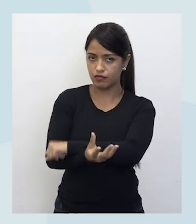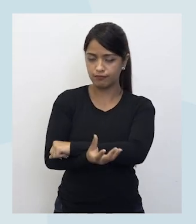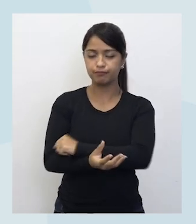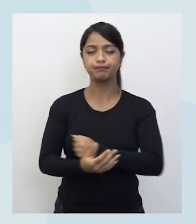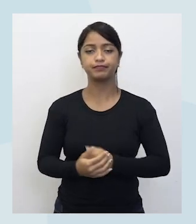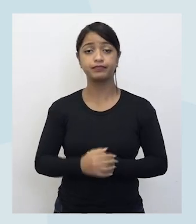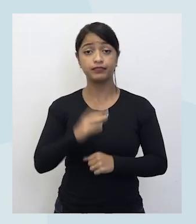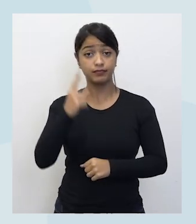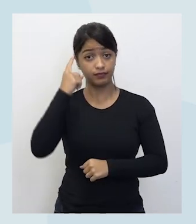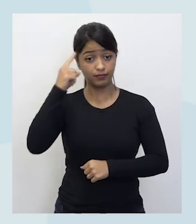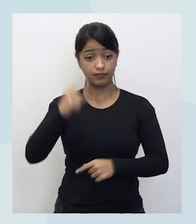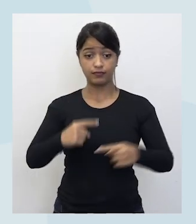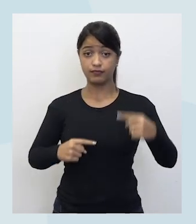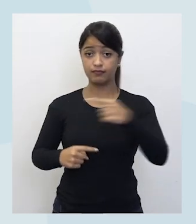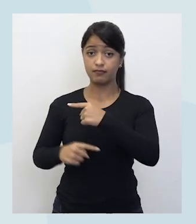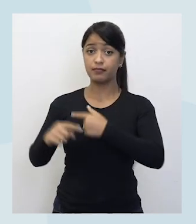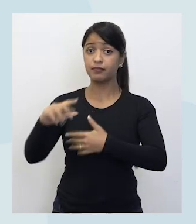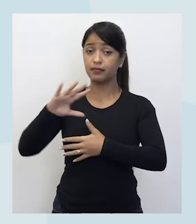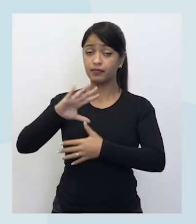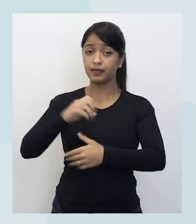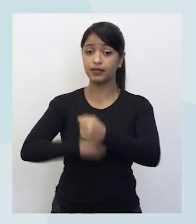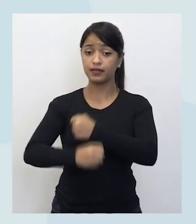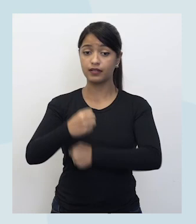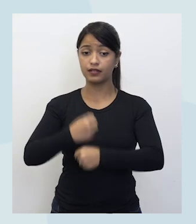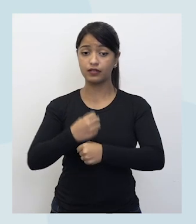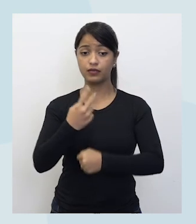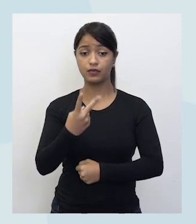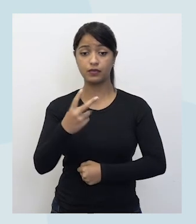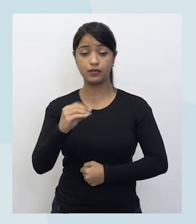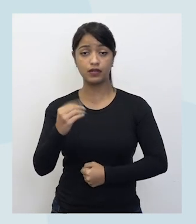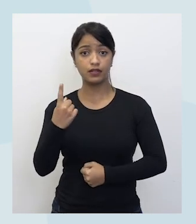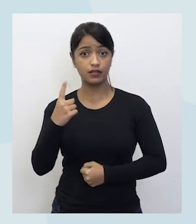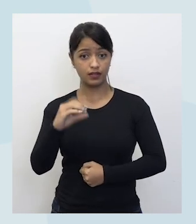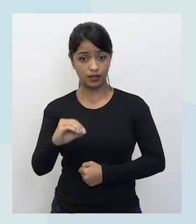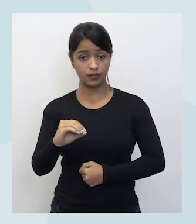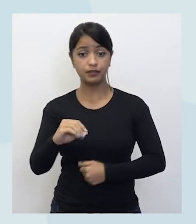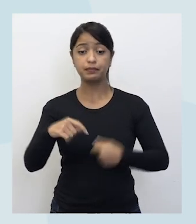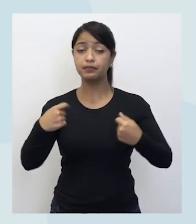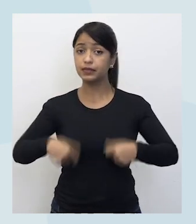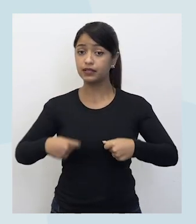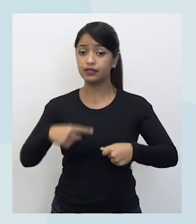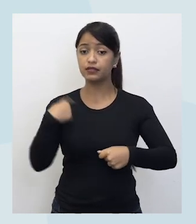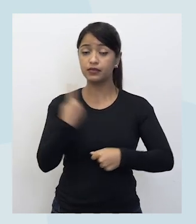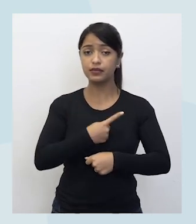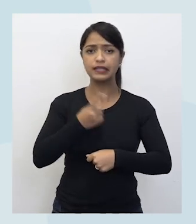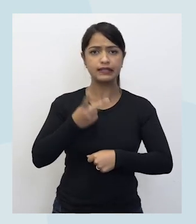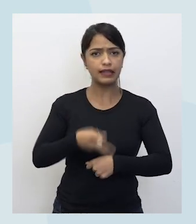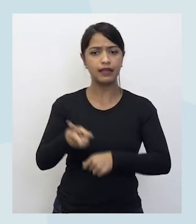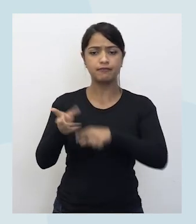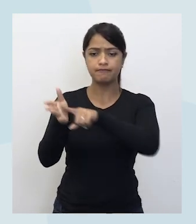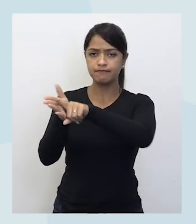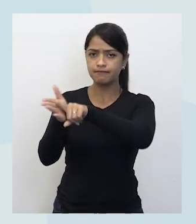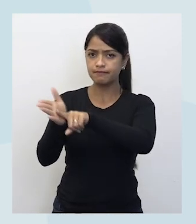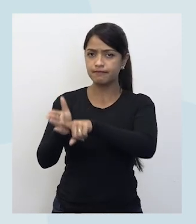mapa, né, é um dado de 2010. A gente sempre tem que fazer essa análise, né, da época, do ano